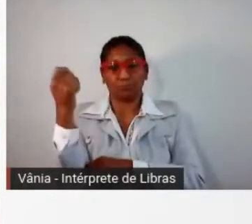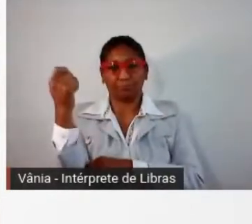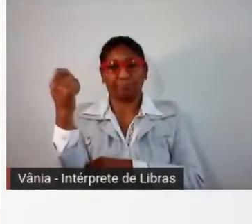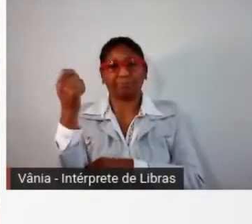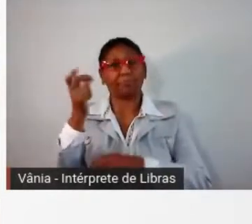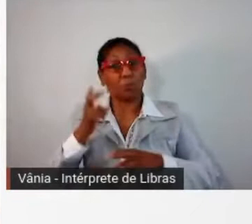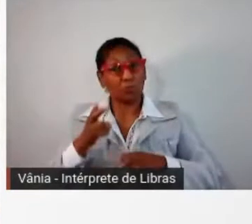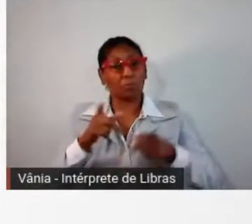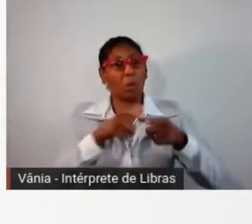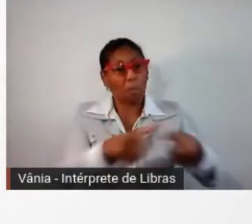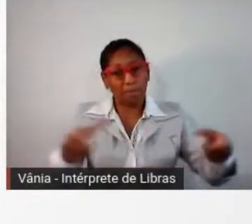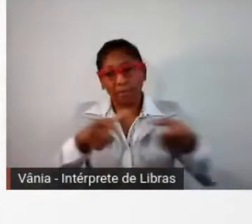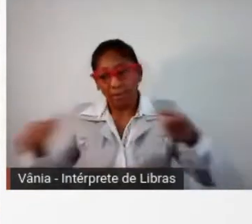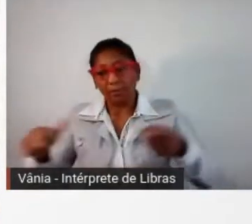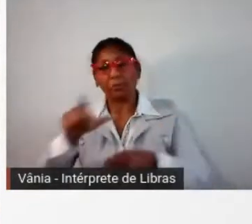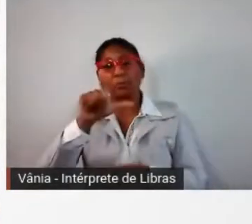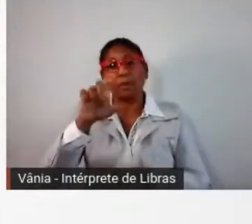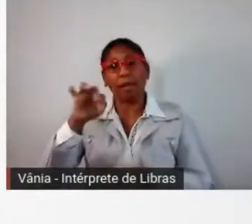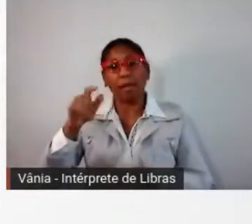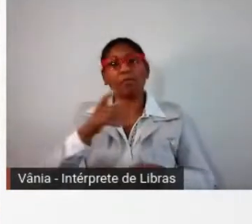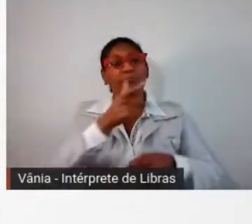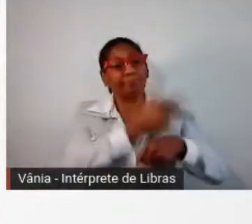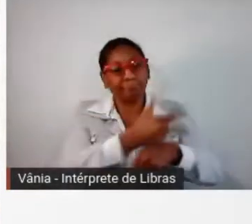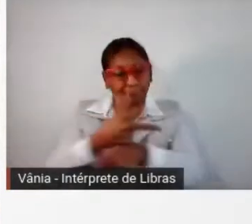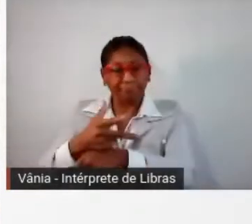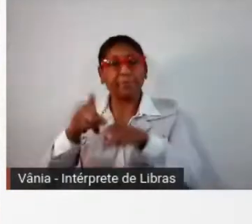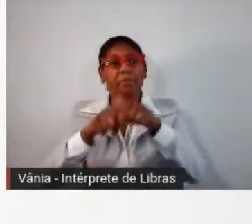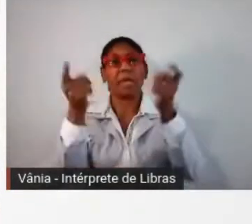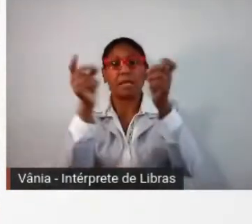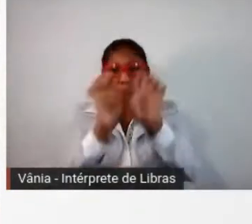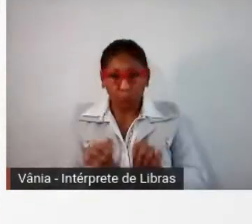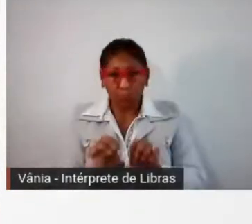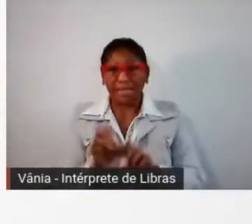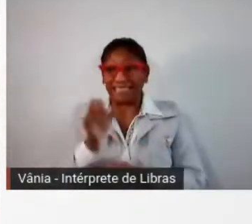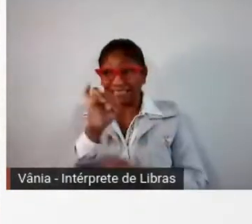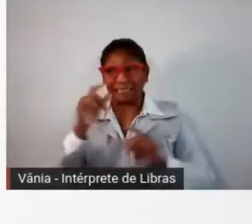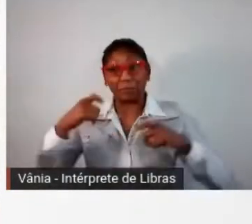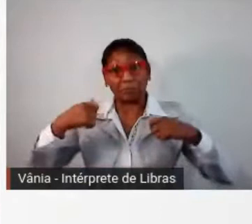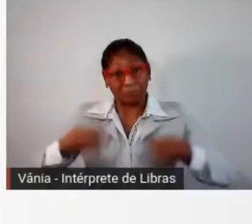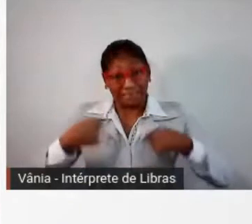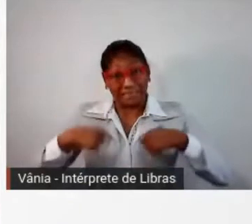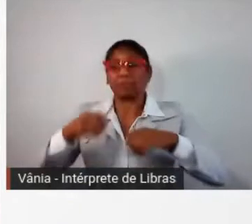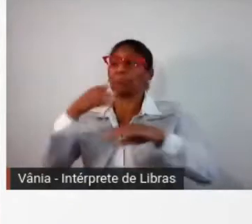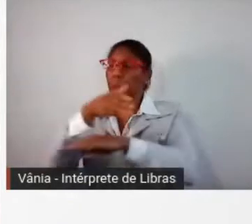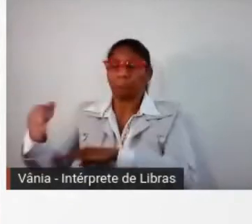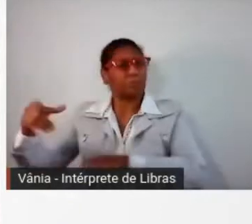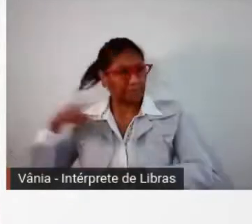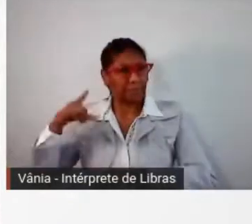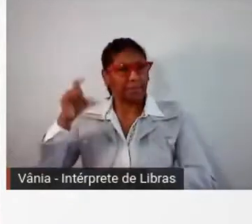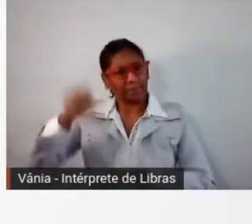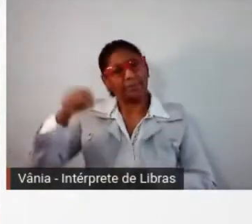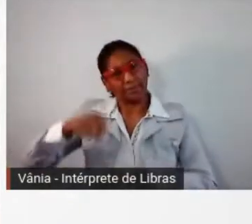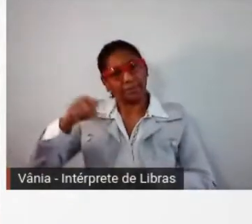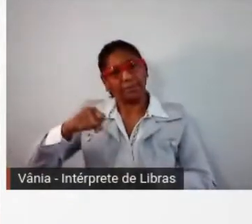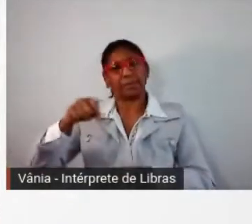Continuamos ampliando leitos, continuamos ampliando estruturas para que todos aqueles que precisem de atendimento tenham atendimento no